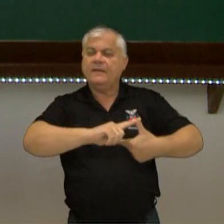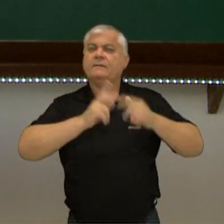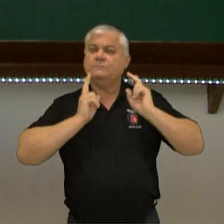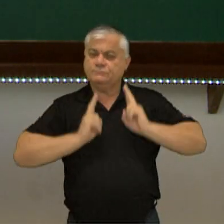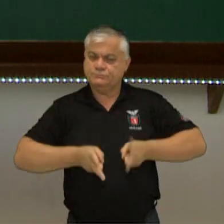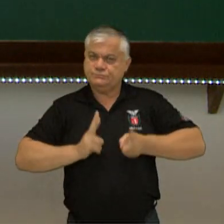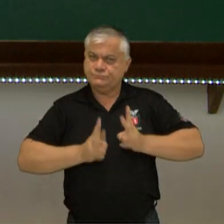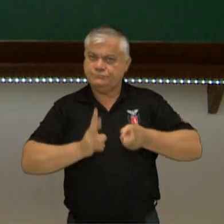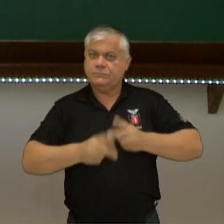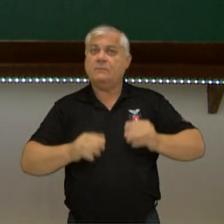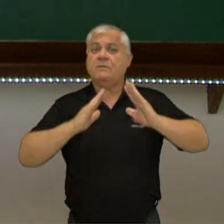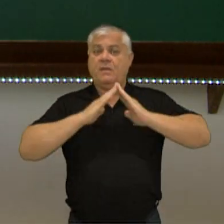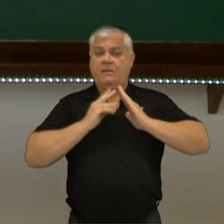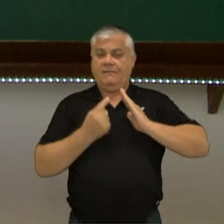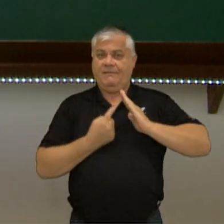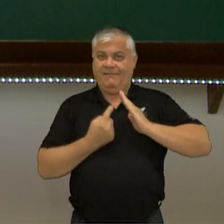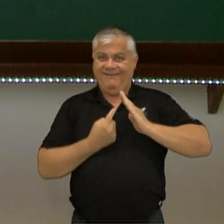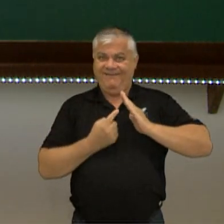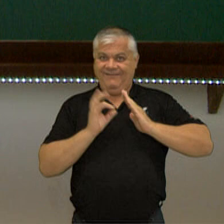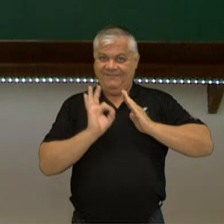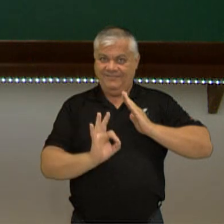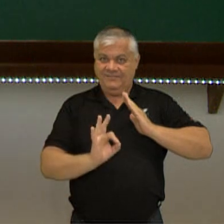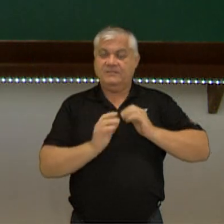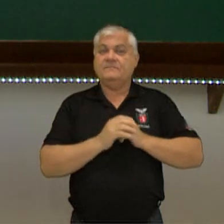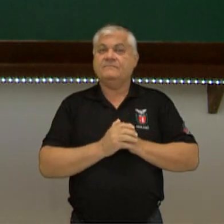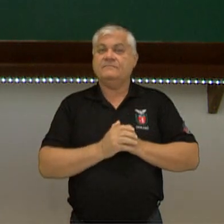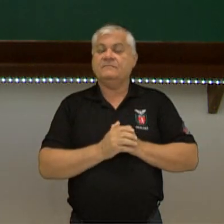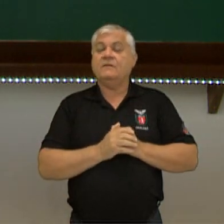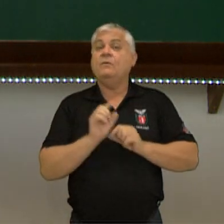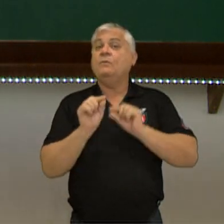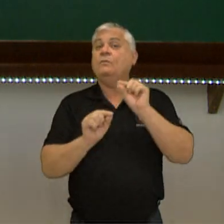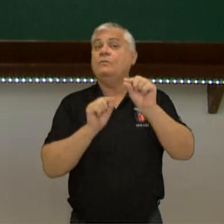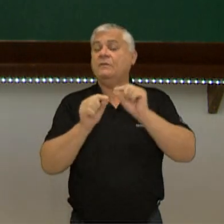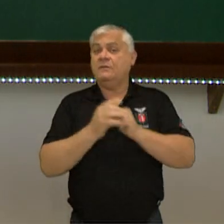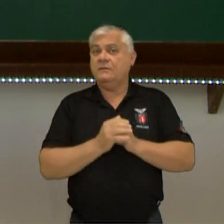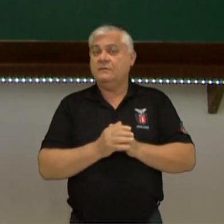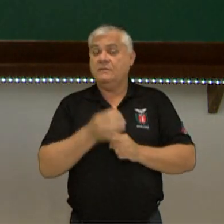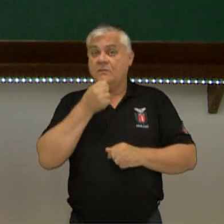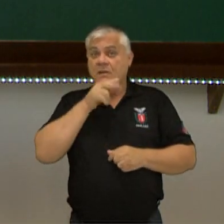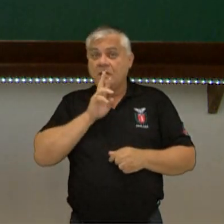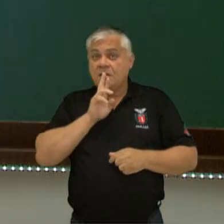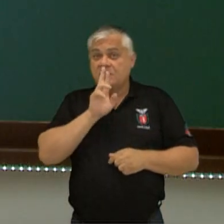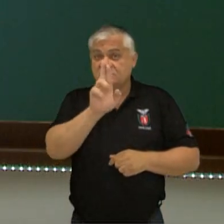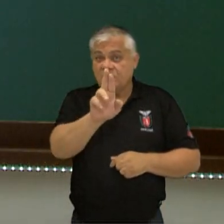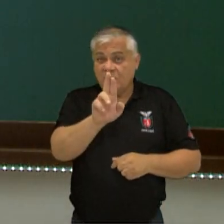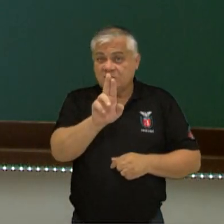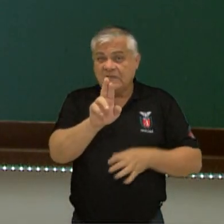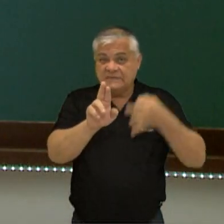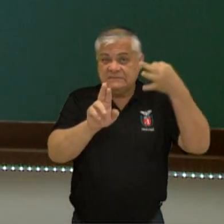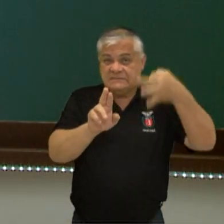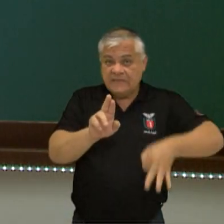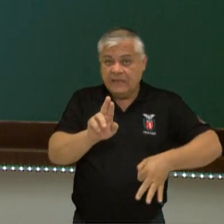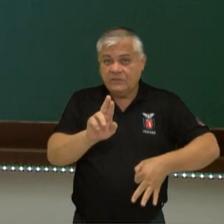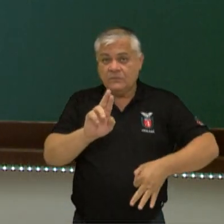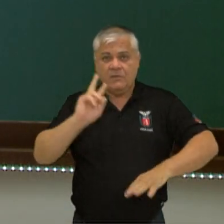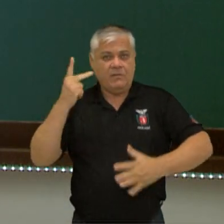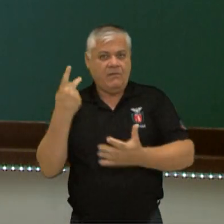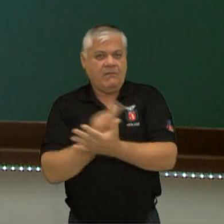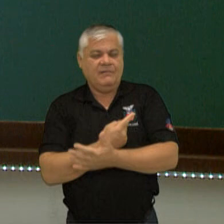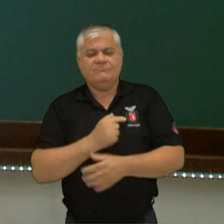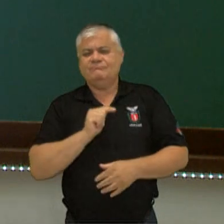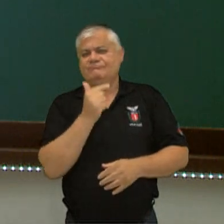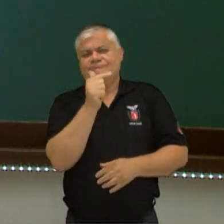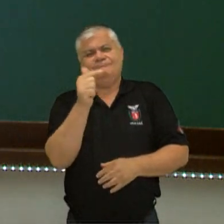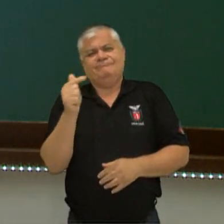difícil de isolamento social. Então, isso significa dizer que a resposta da atividade não tem bem certo ou errado,